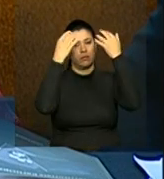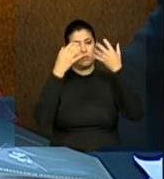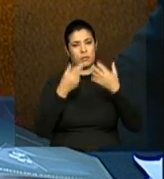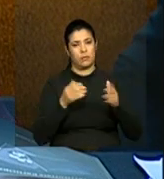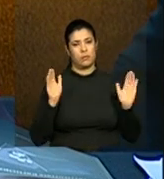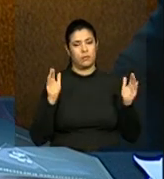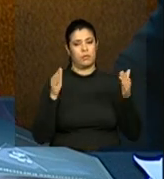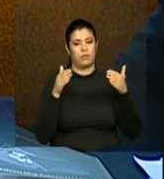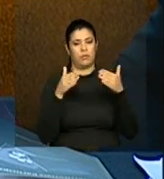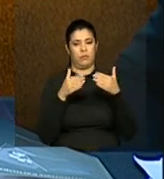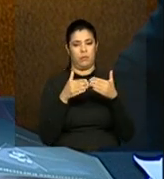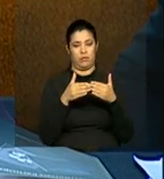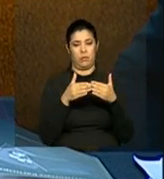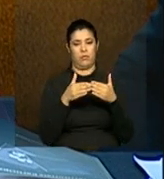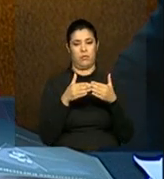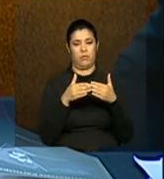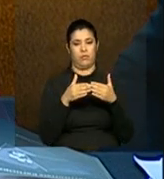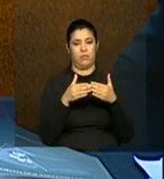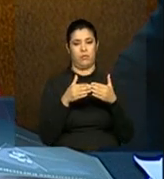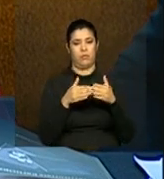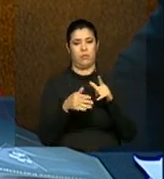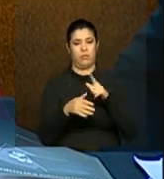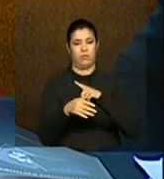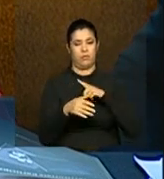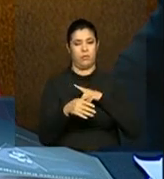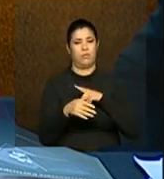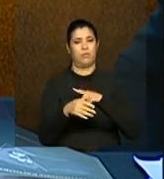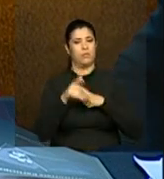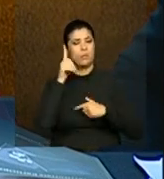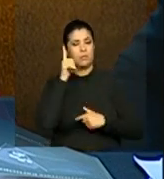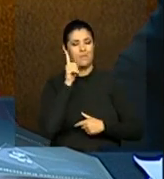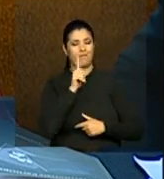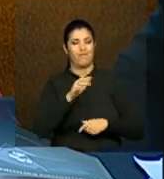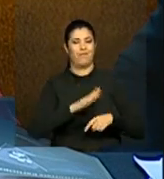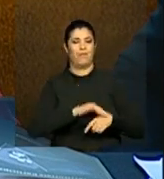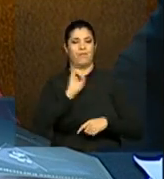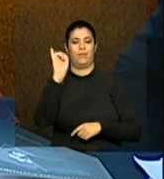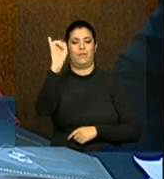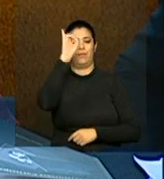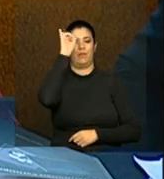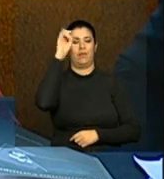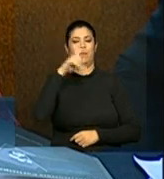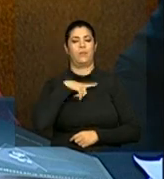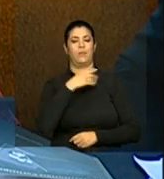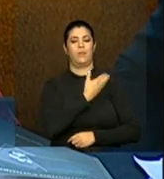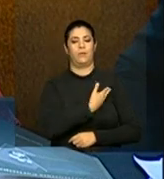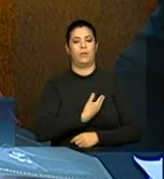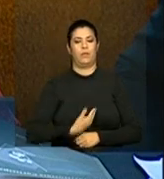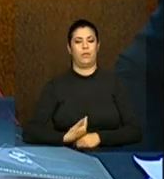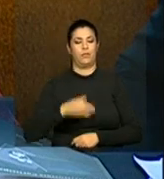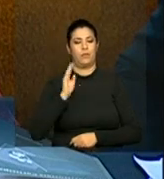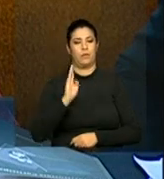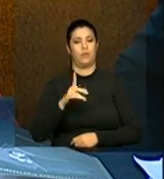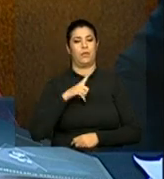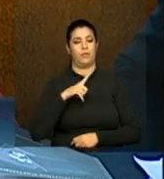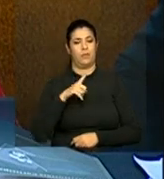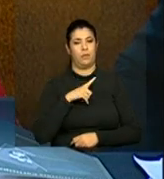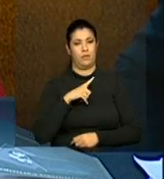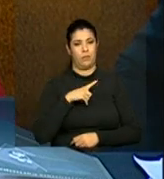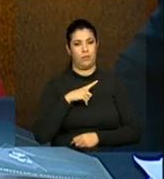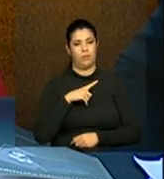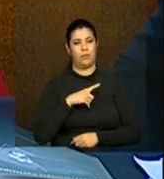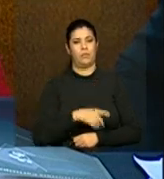interconselho é uma das conquistas maiores que o nosso governo fez.